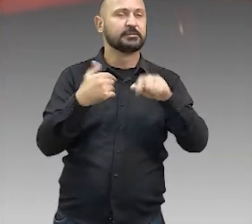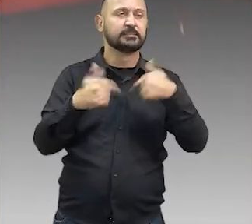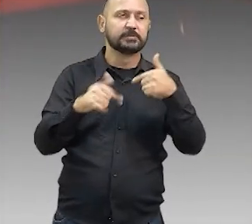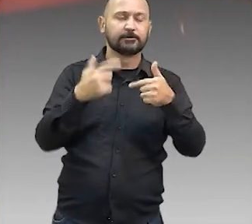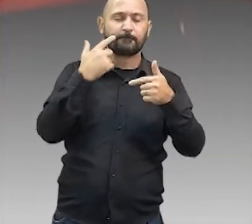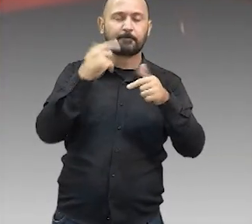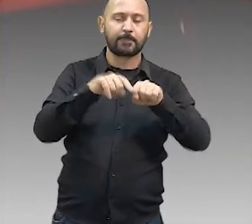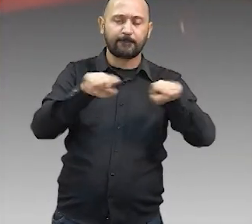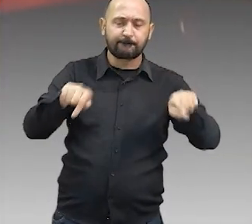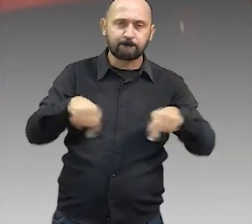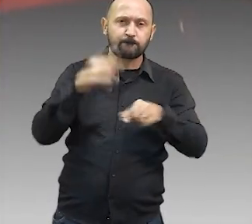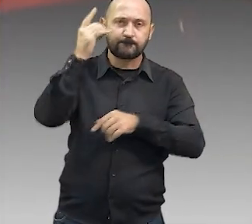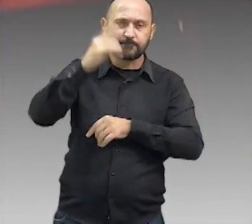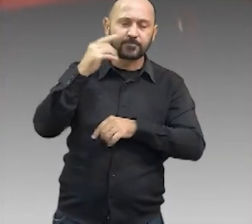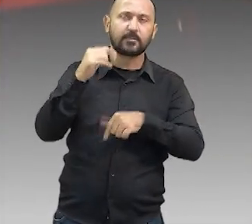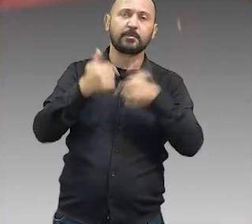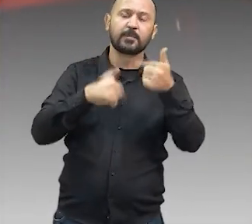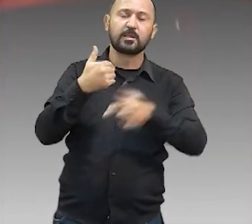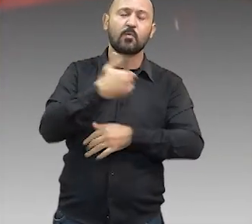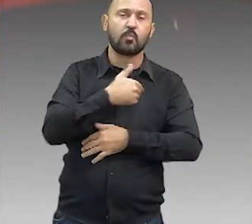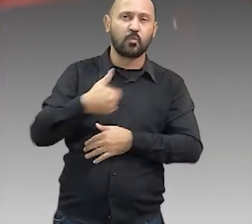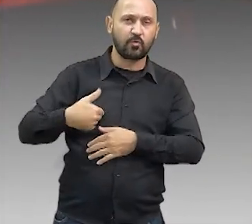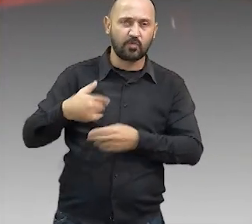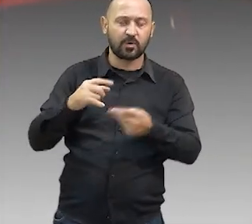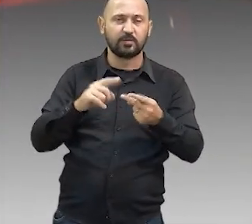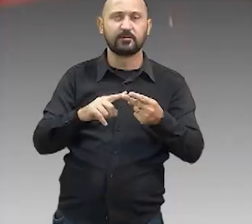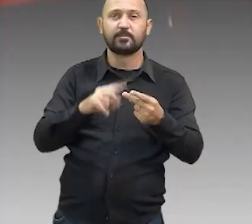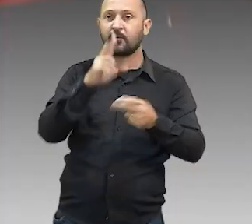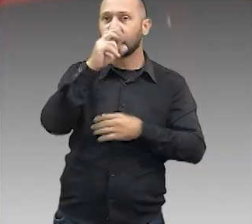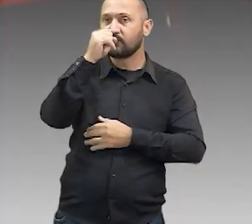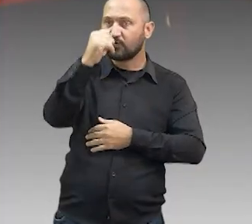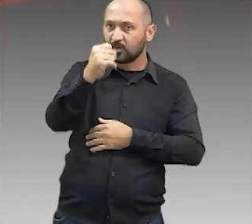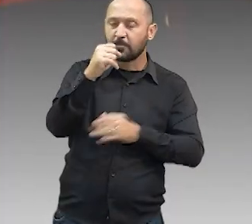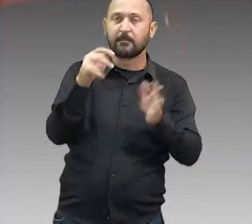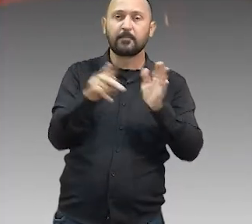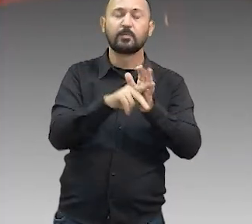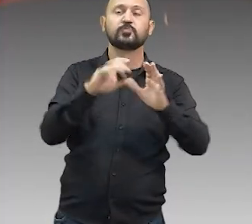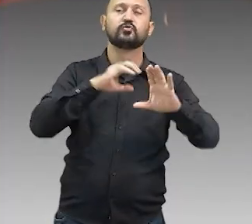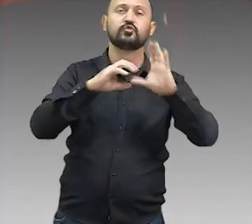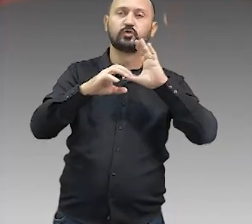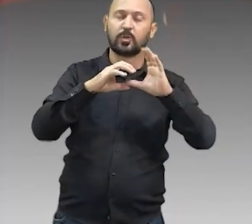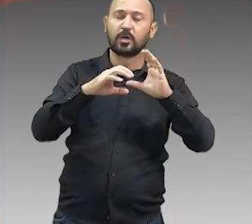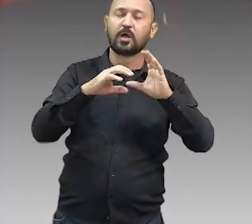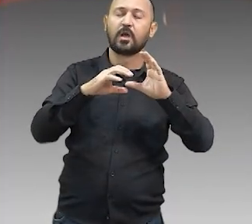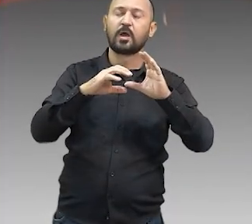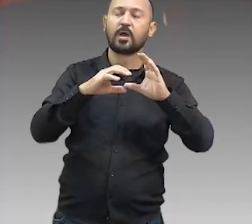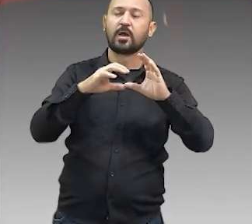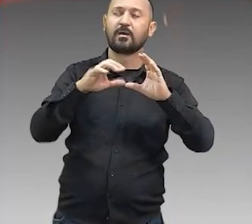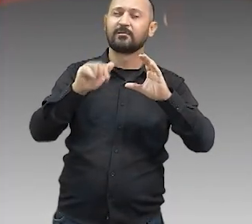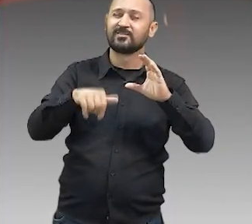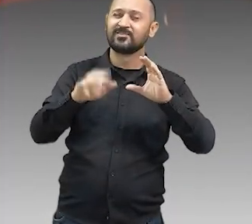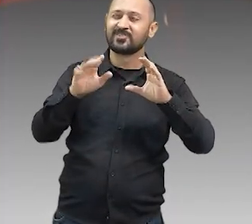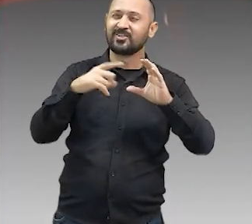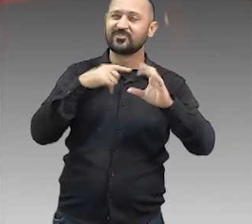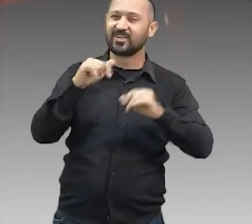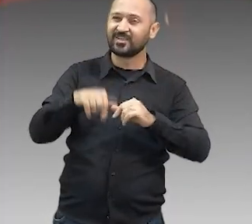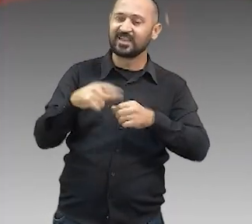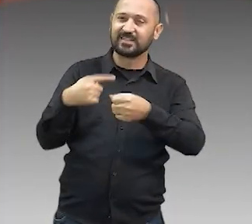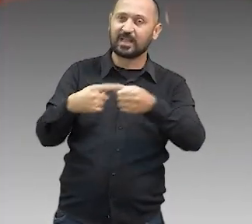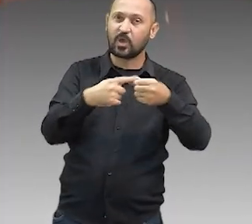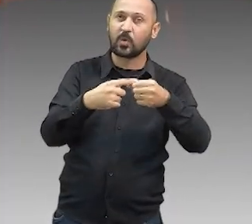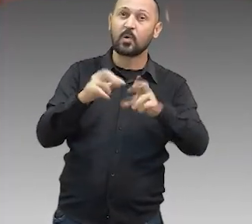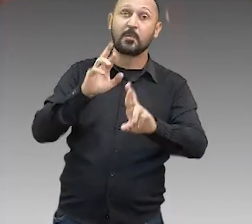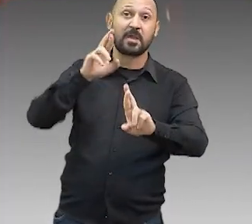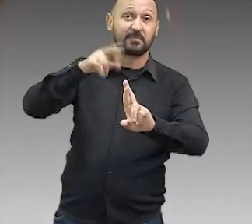para trabalhar nos gabinetes, para trabalhar no governo e para fortalecer os veículos de comunicação que já atuavam na cidade, agora